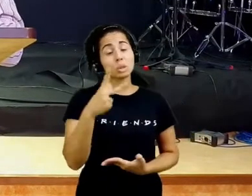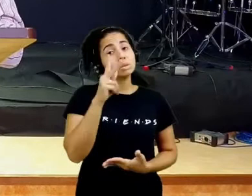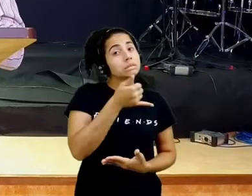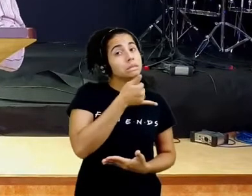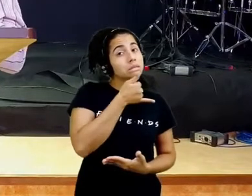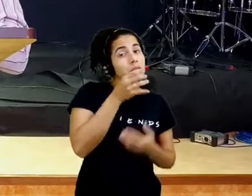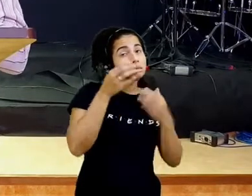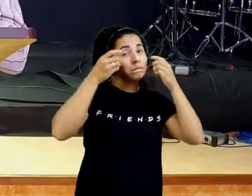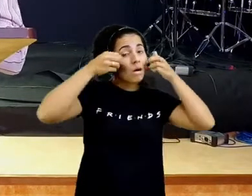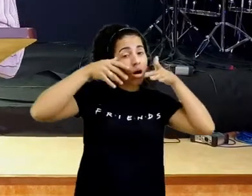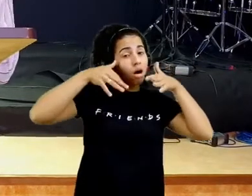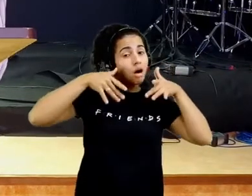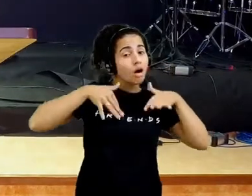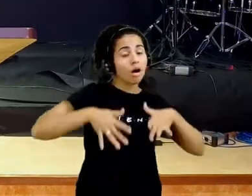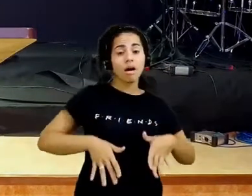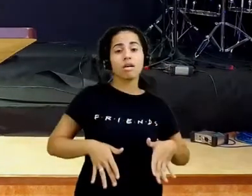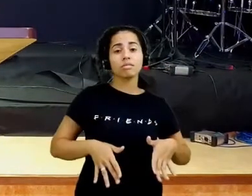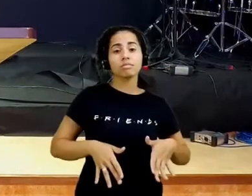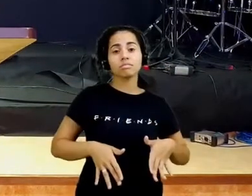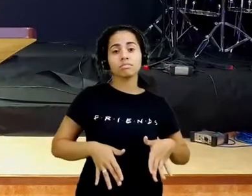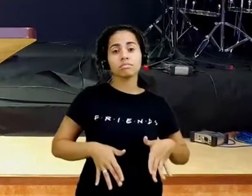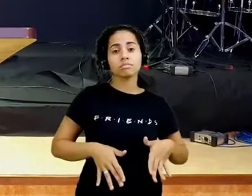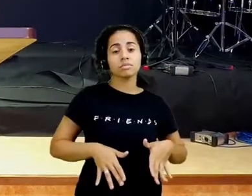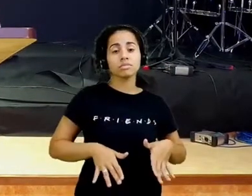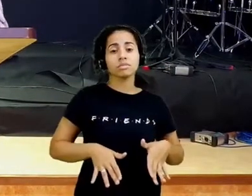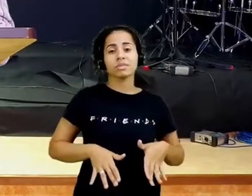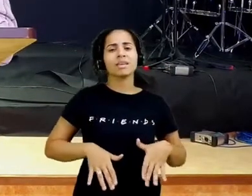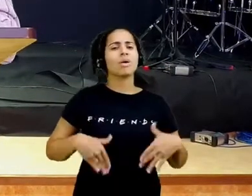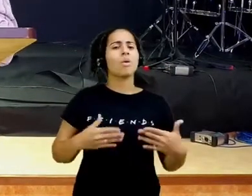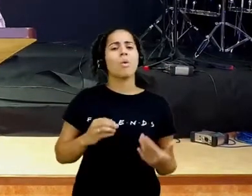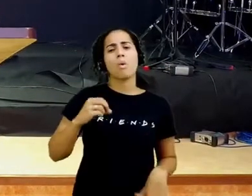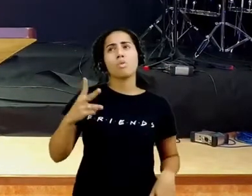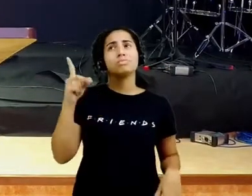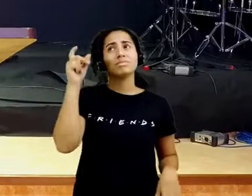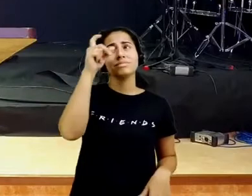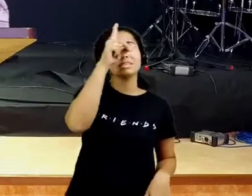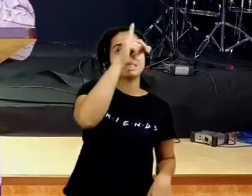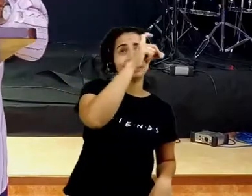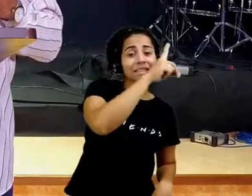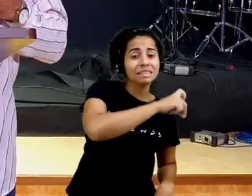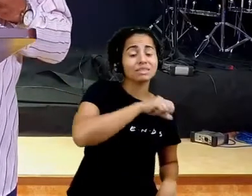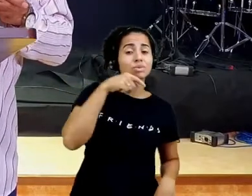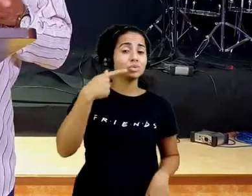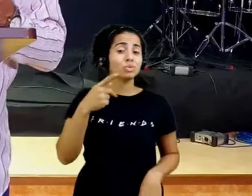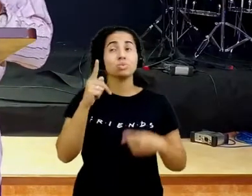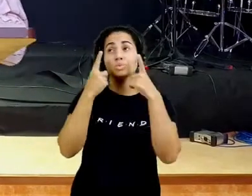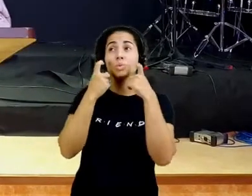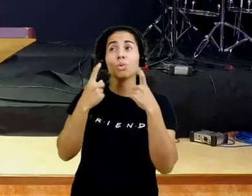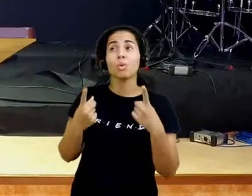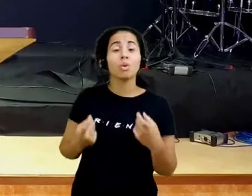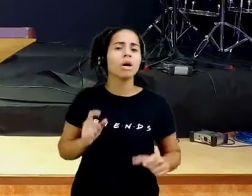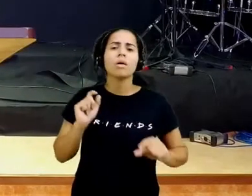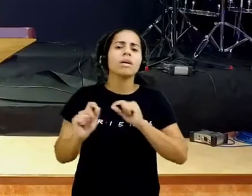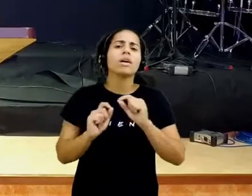a sua vida? Qual é a grande provação? Quais são as suas lamentações que você